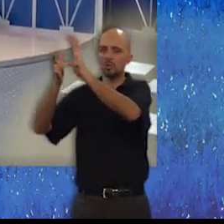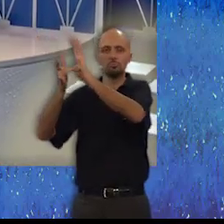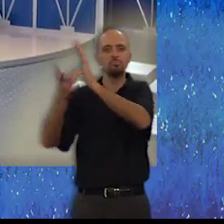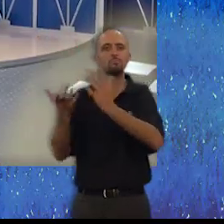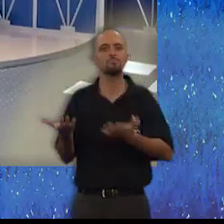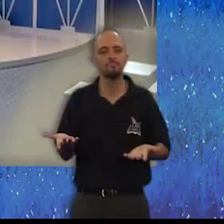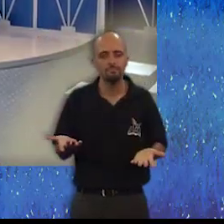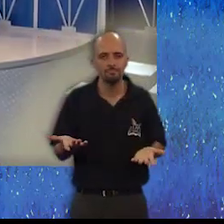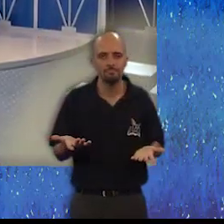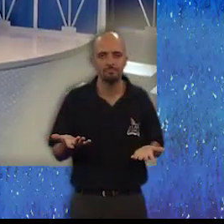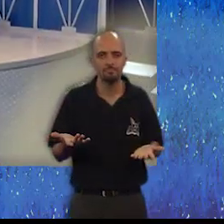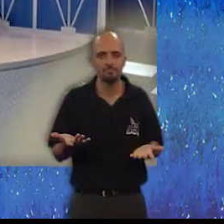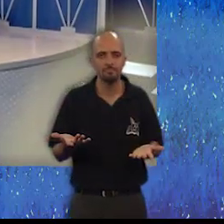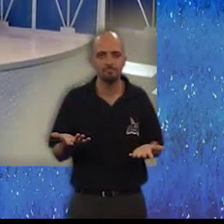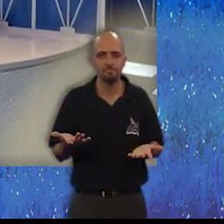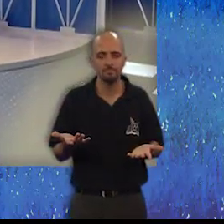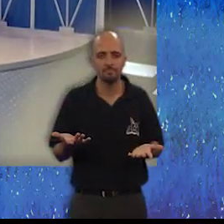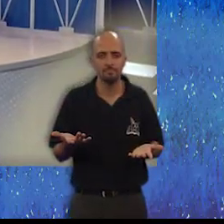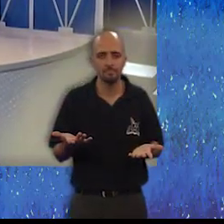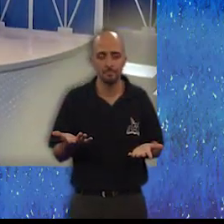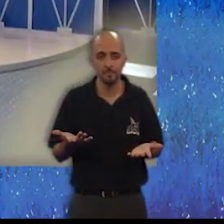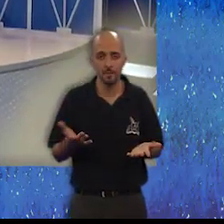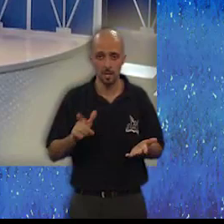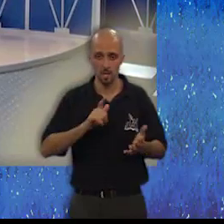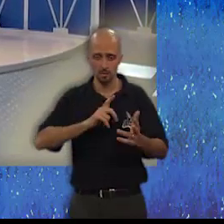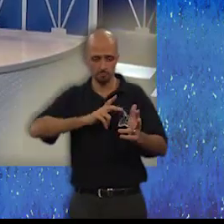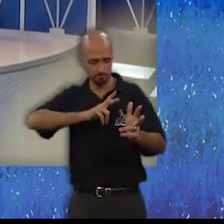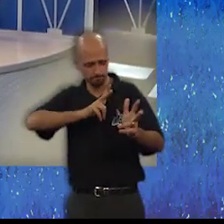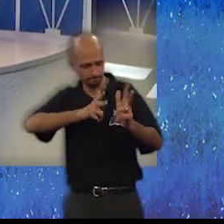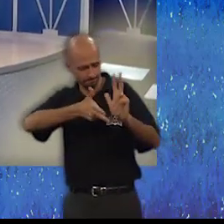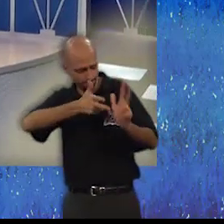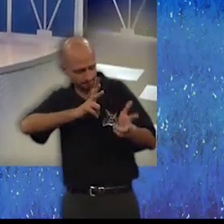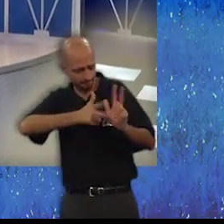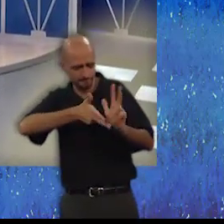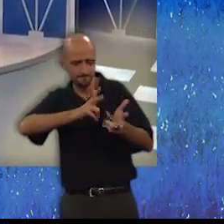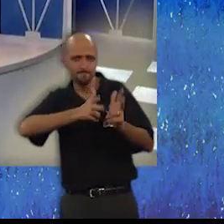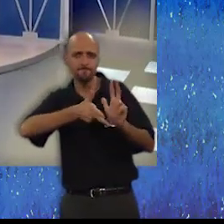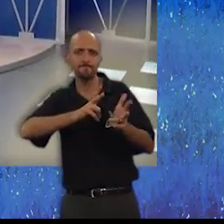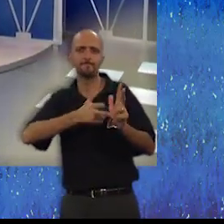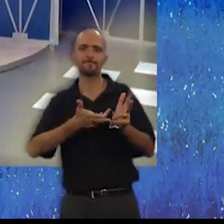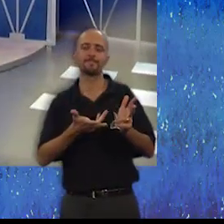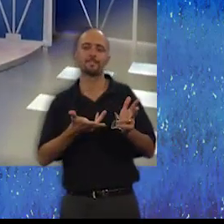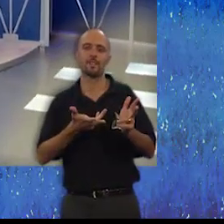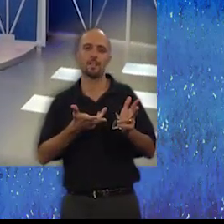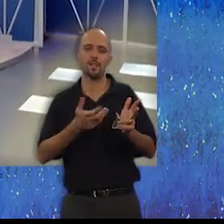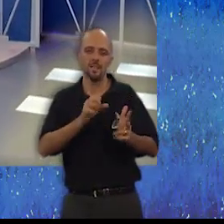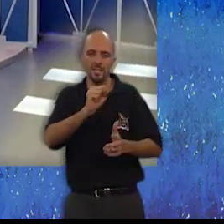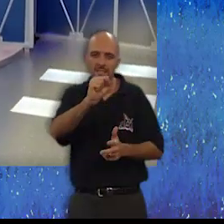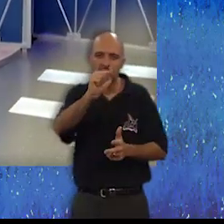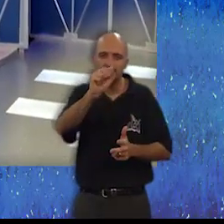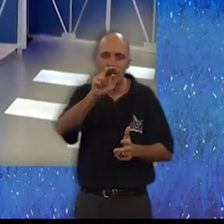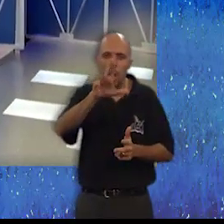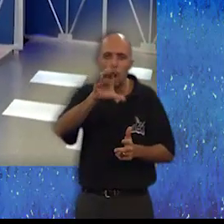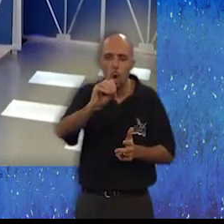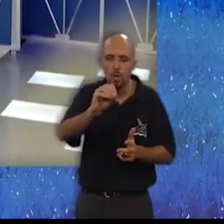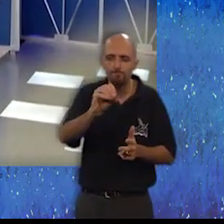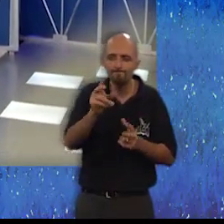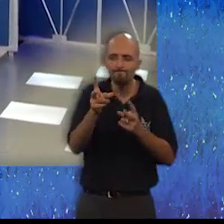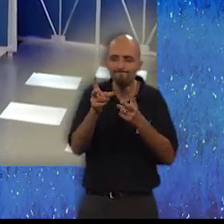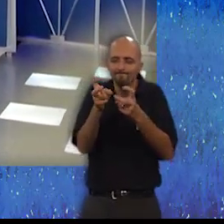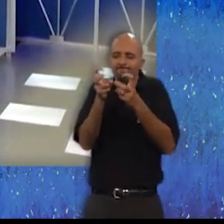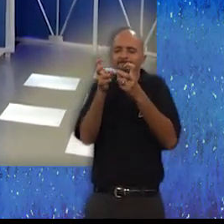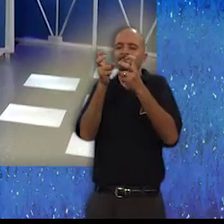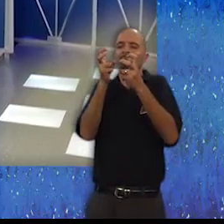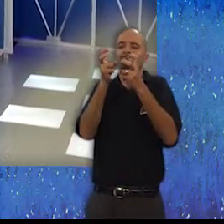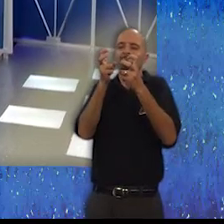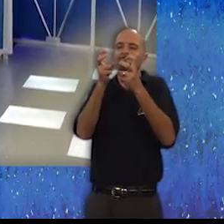persegue? E depois desse diálogo, Saulo percebeu o quão equivocado ele estava. E naquele